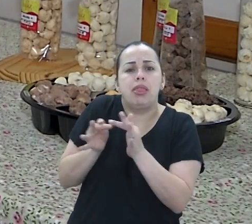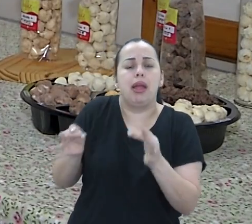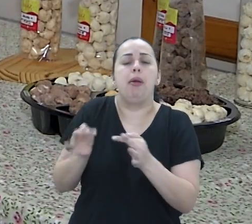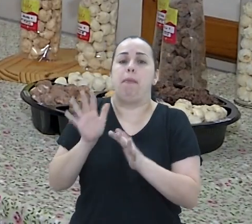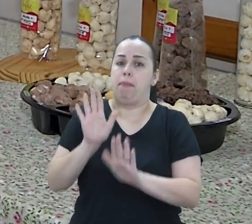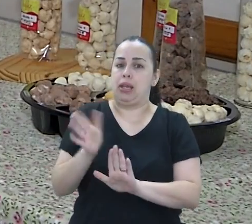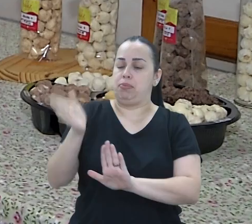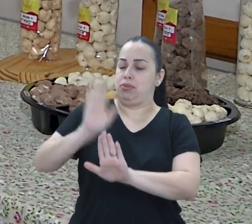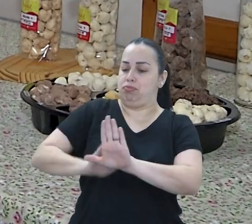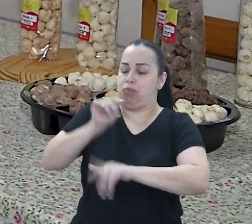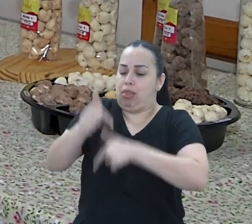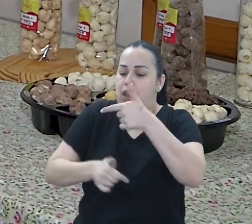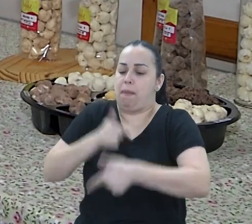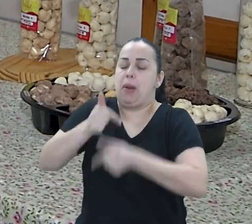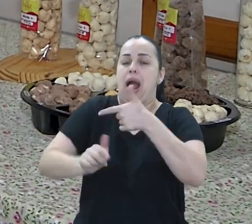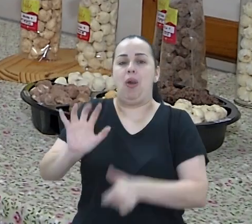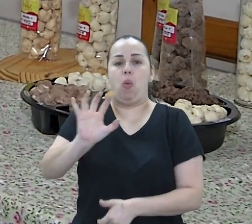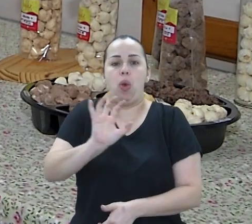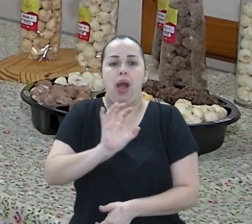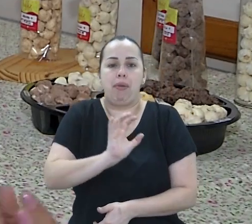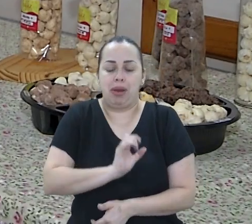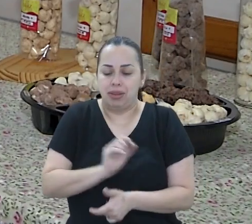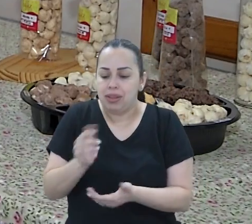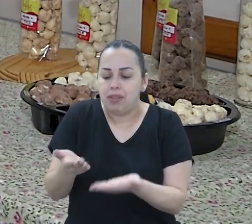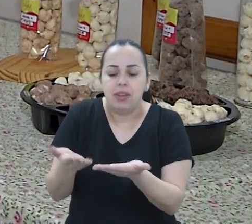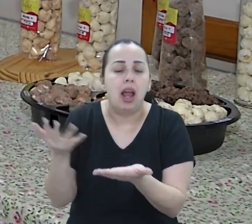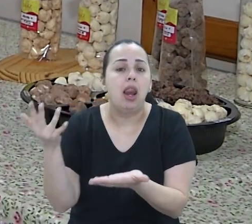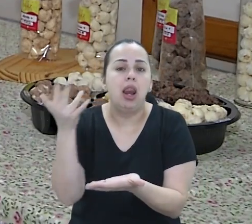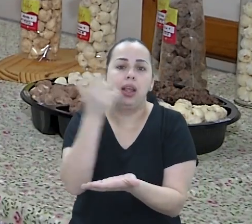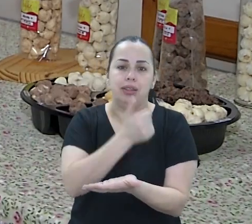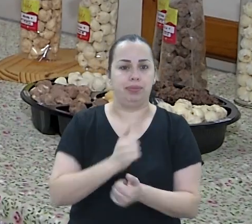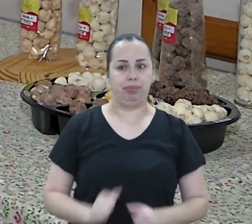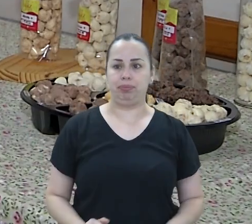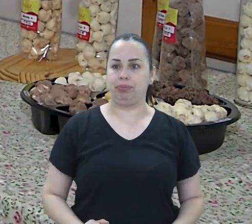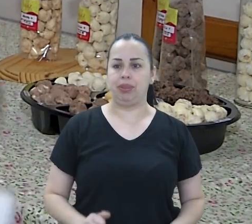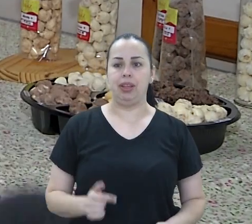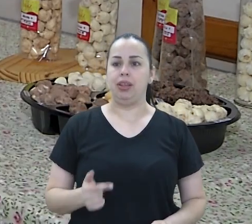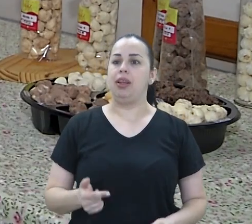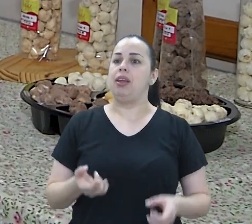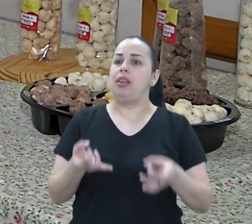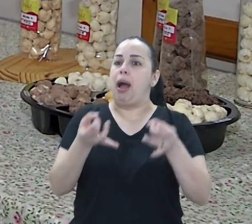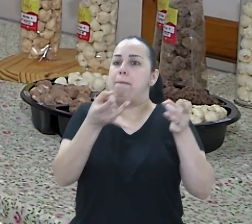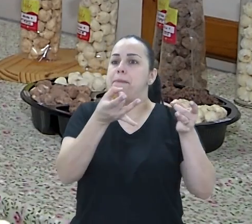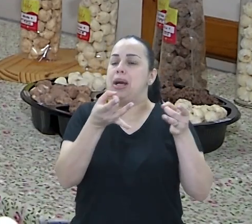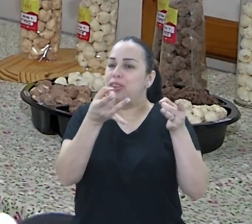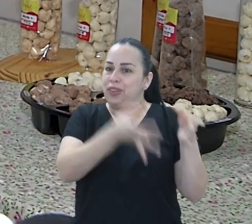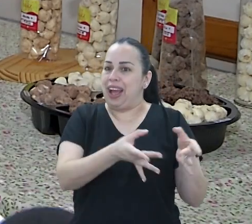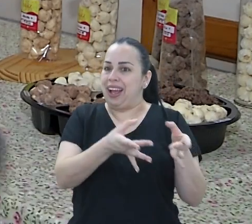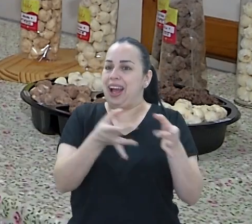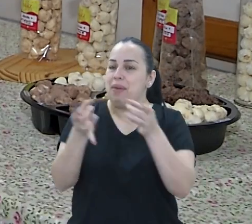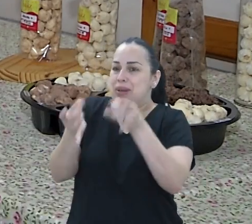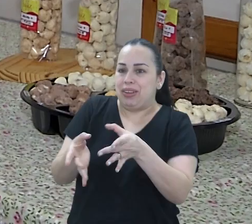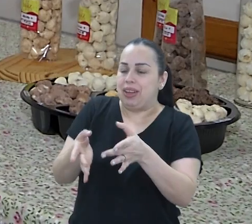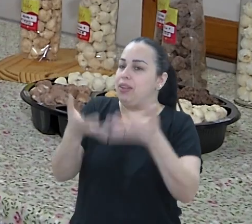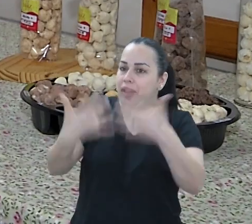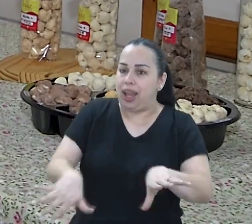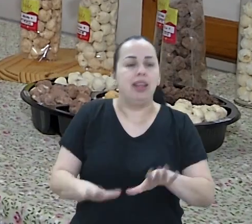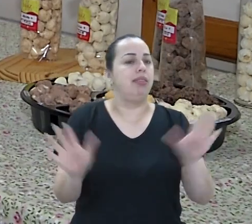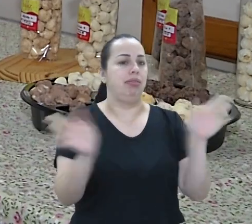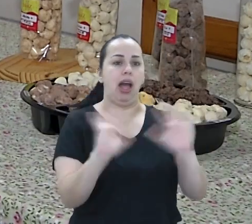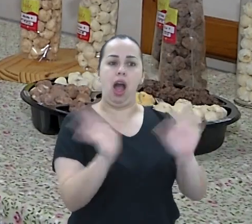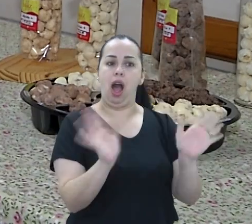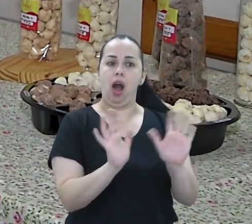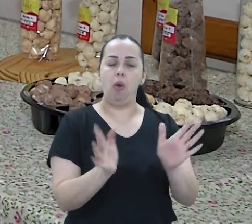simples, mas que com muito trabalho e amor a gente traz um produto muito bonito. Hoje você não pensa em deixar de empreender?